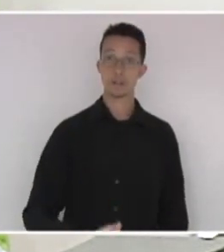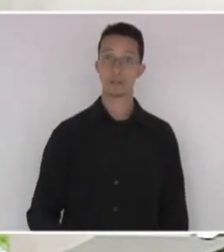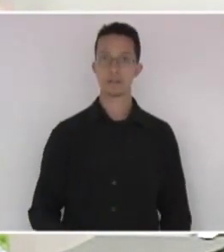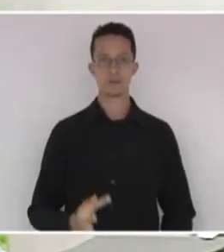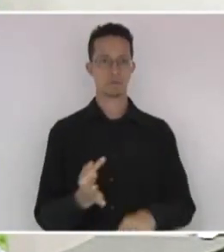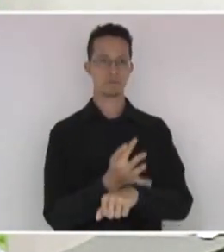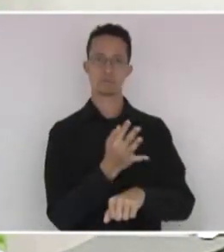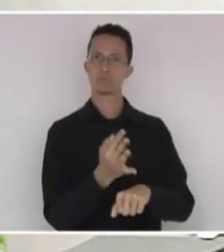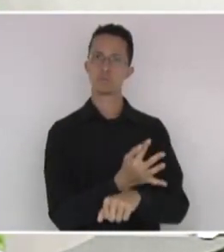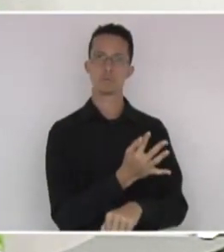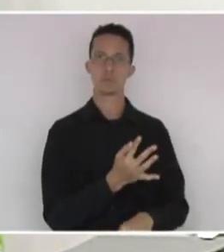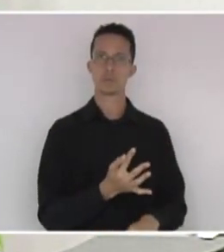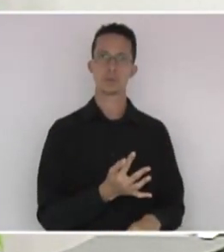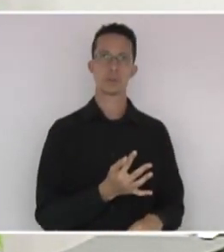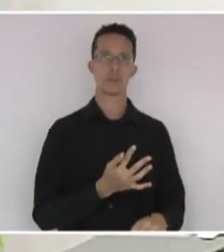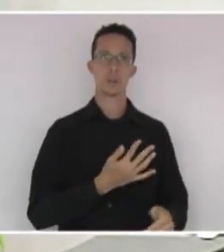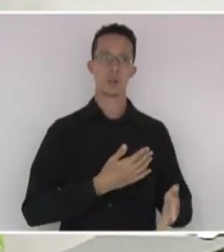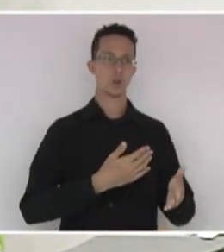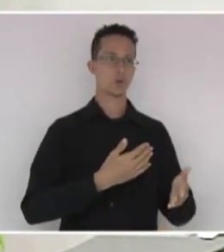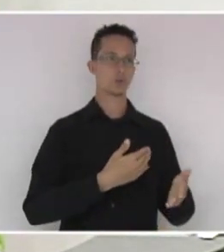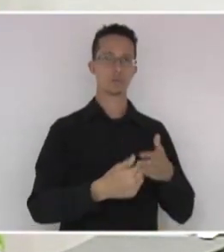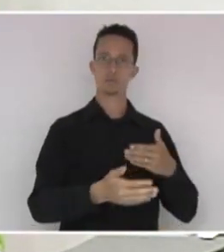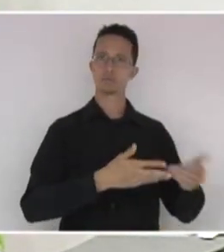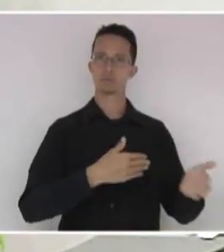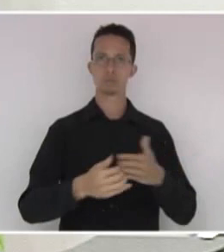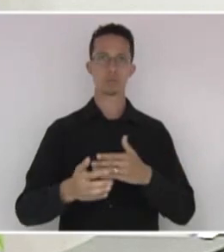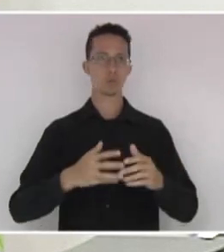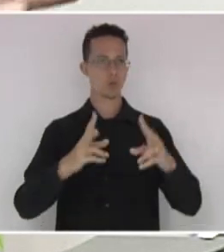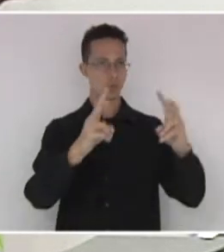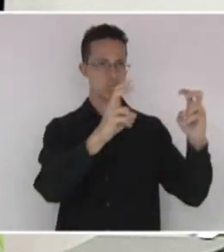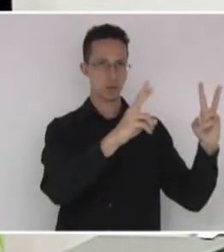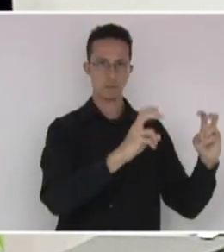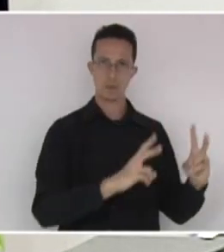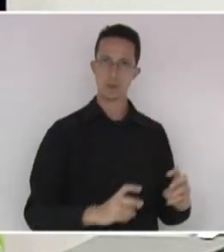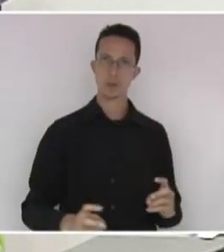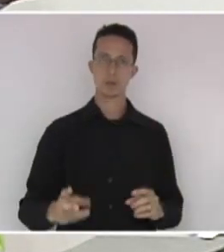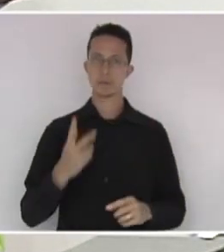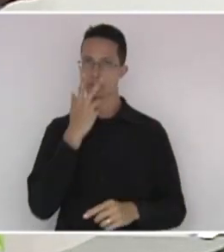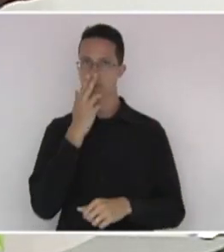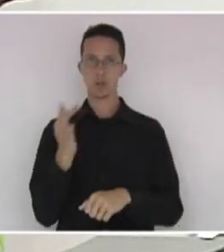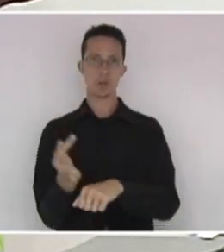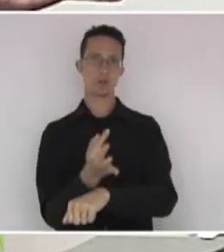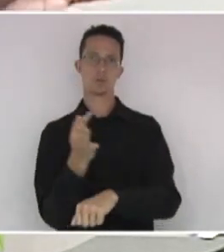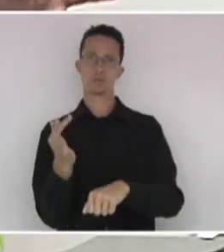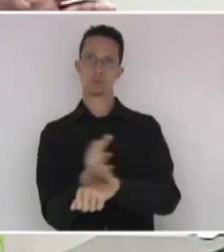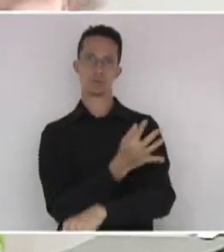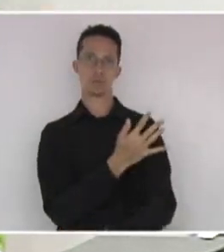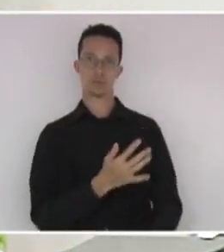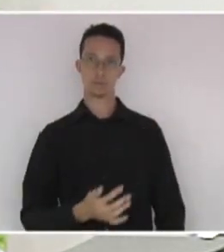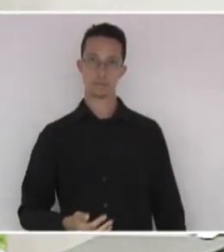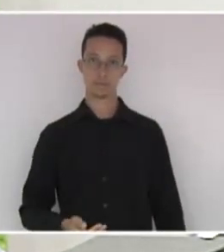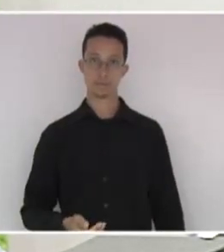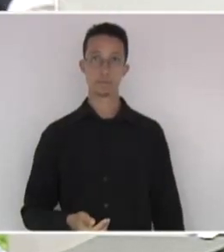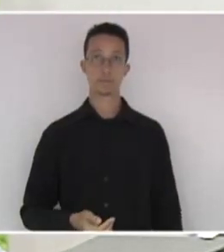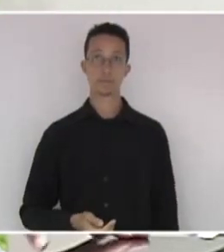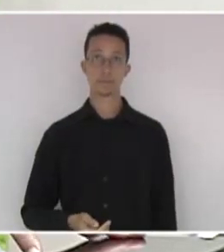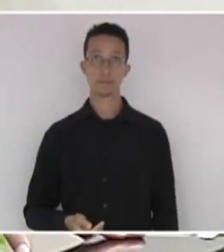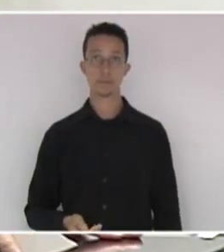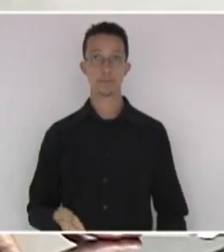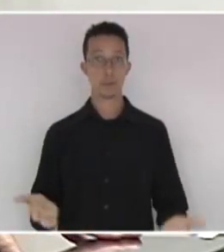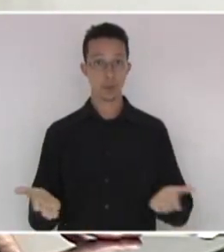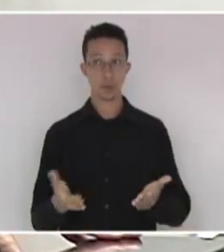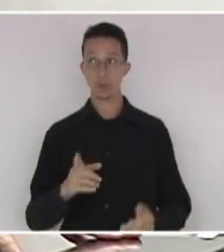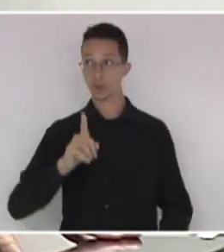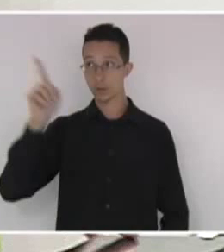de todos os lados. Agora temos o Trump para pregar mais ainda a